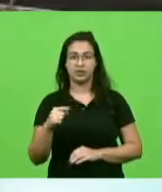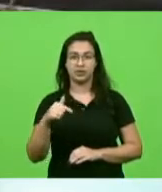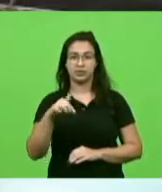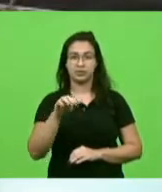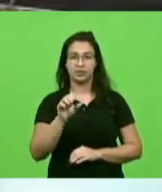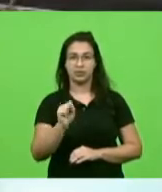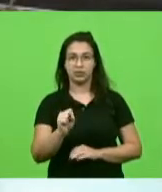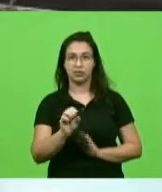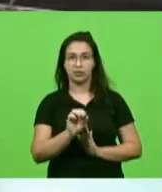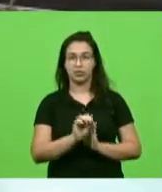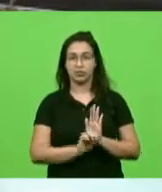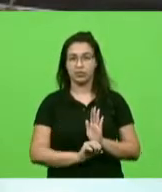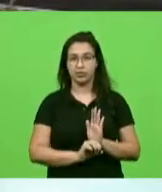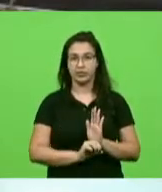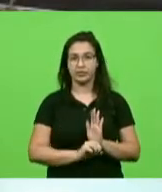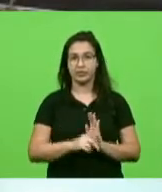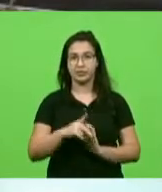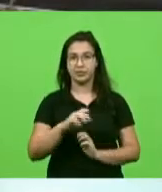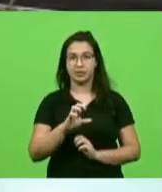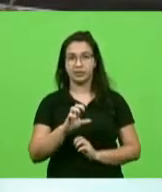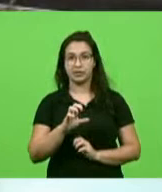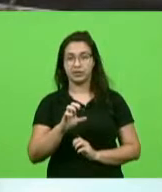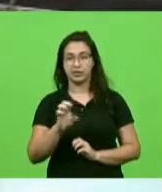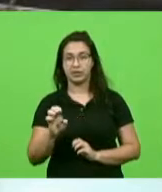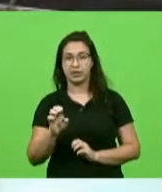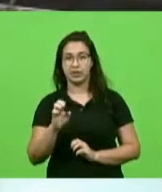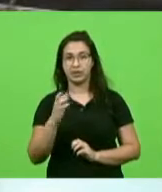expedição do ofício